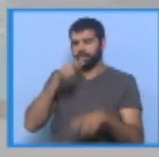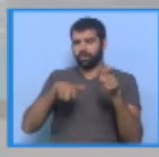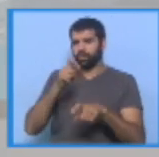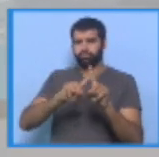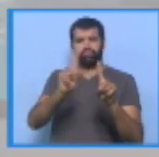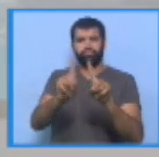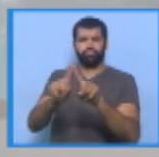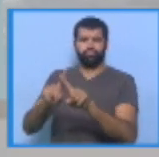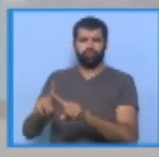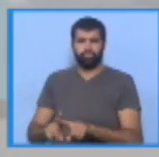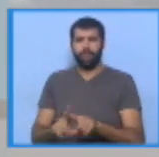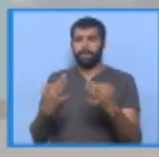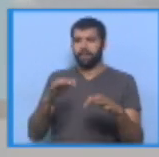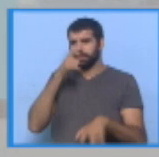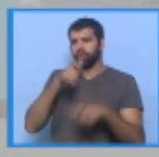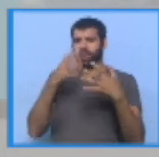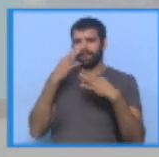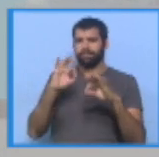pessoas, são os mais simples,